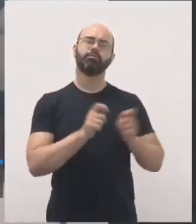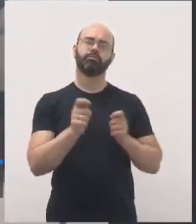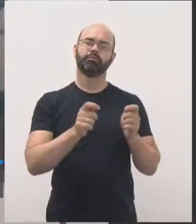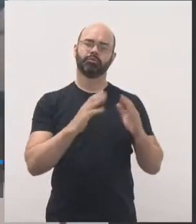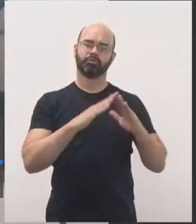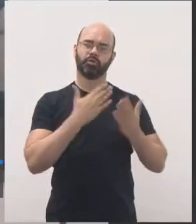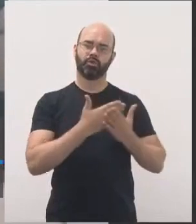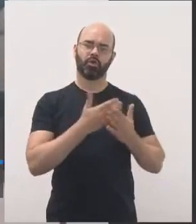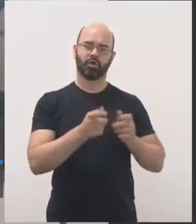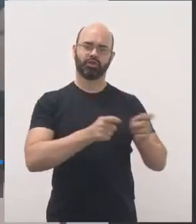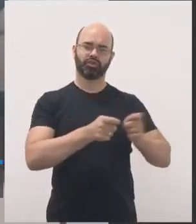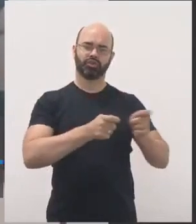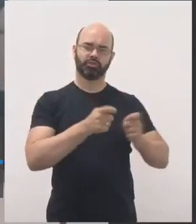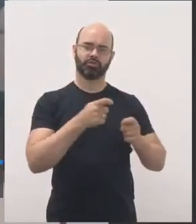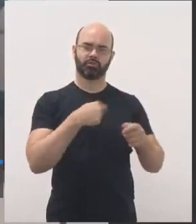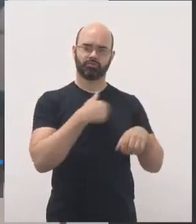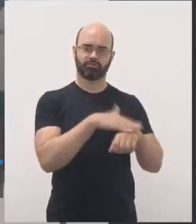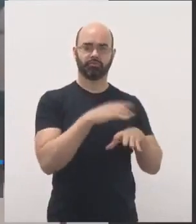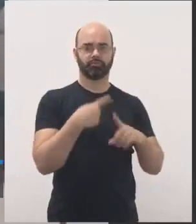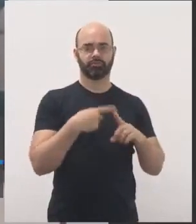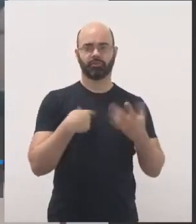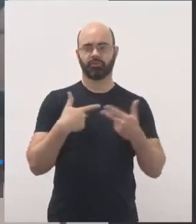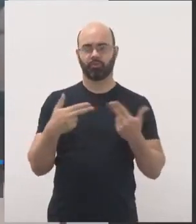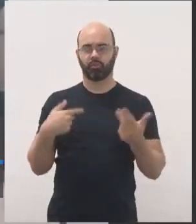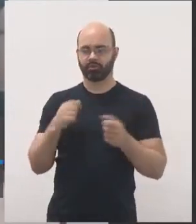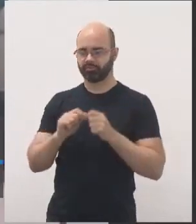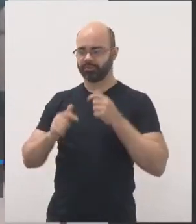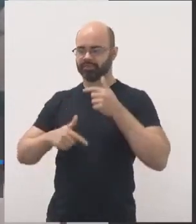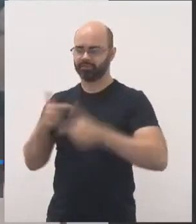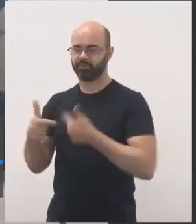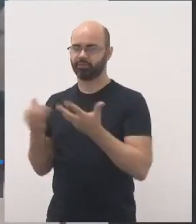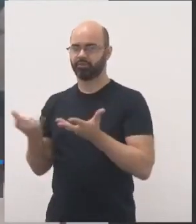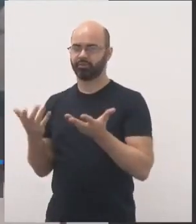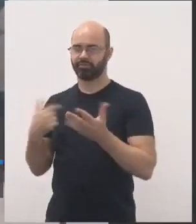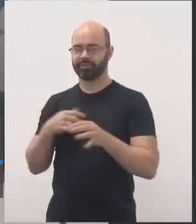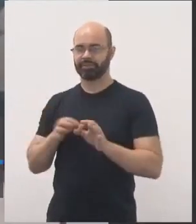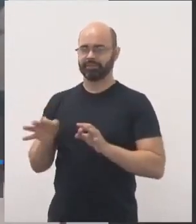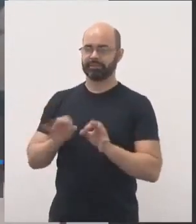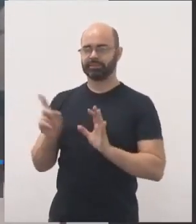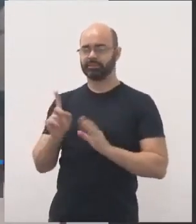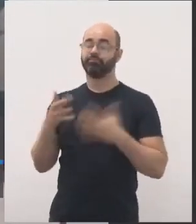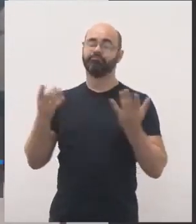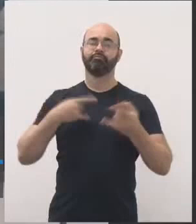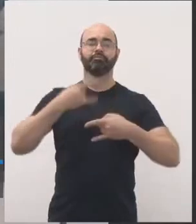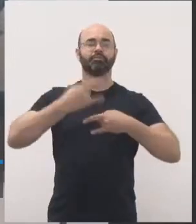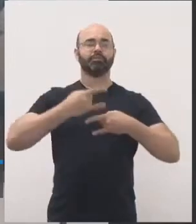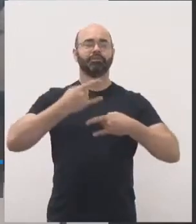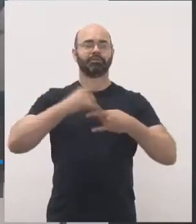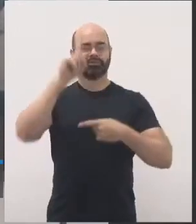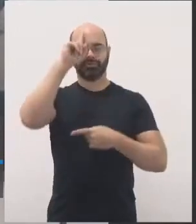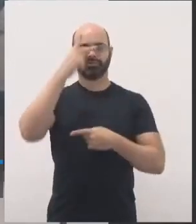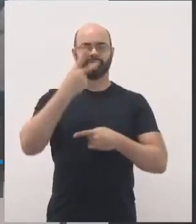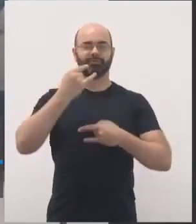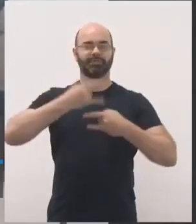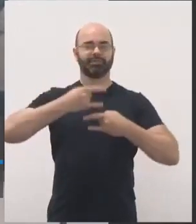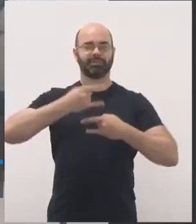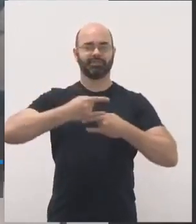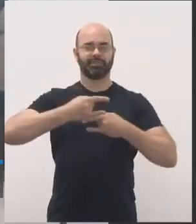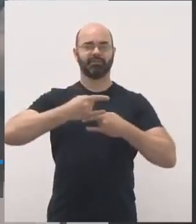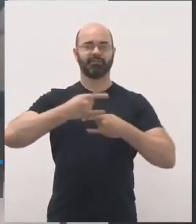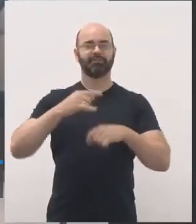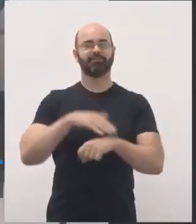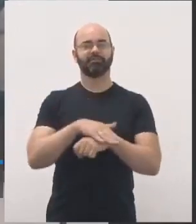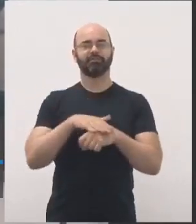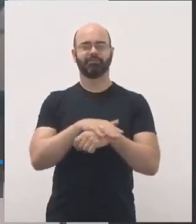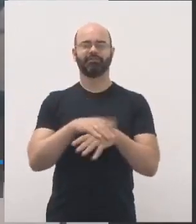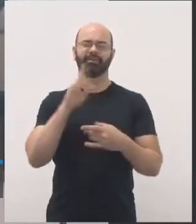Até porque a gente tem que ter segurança naquilo que vai fazer, né? Então, dia 20 haverá uma live, é aquela live que a gente tem, que é